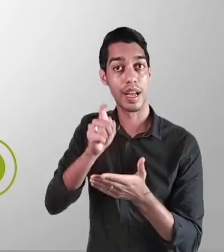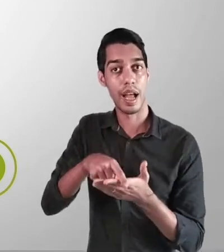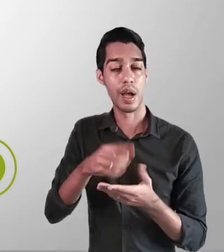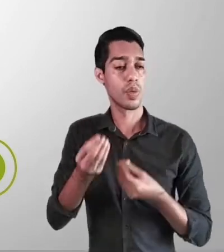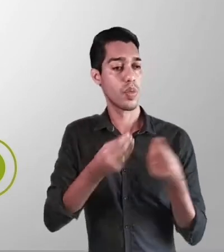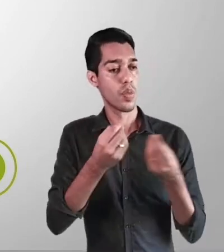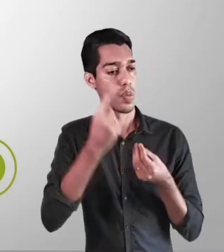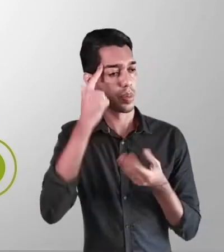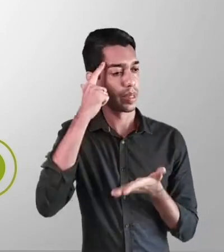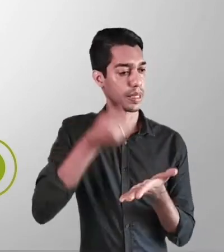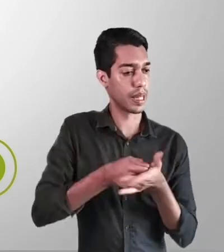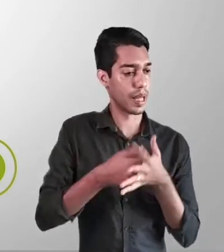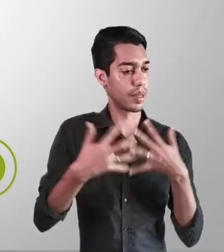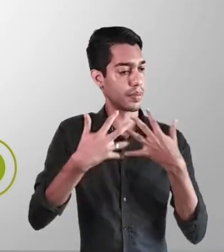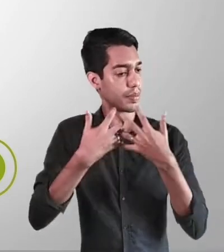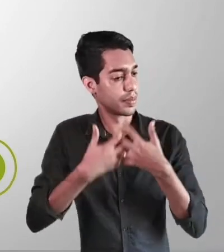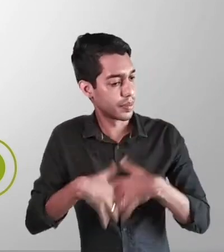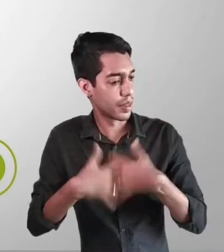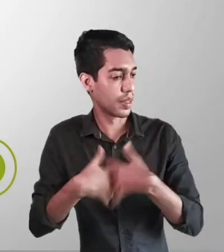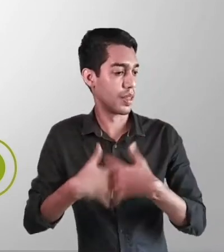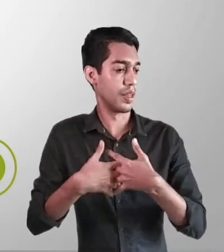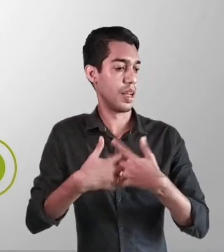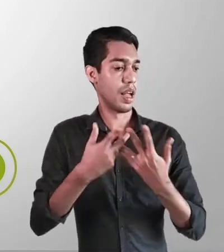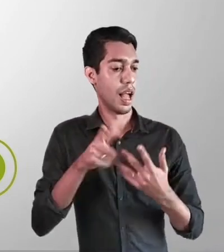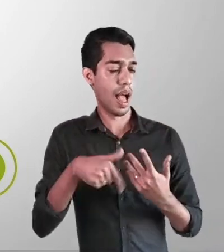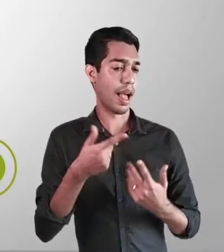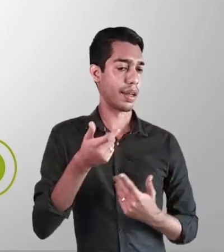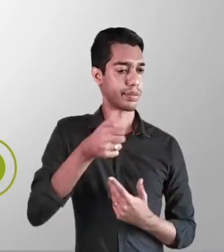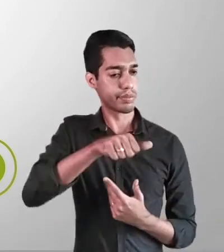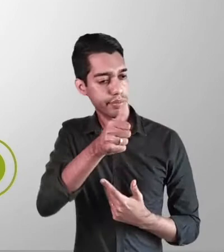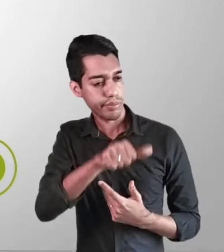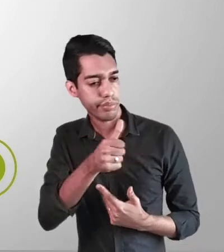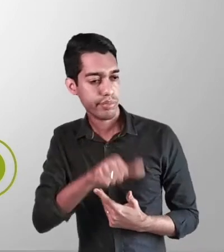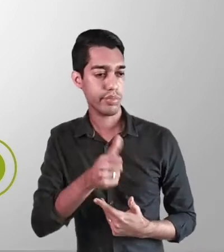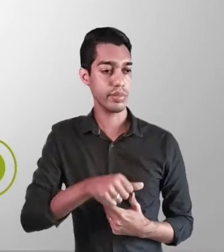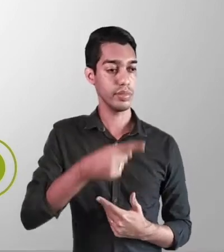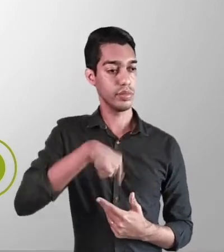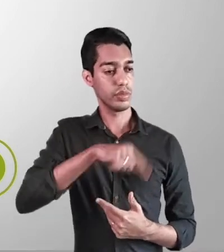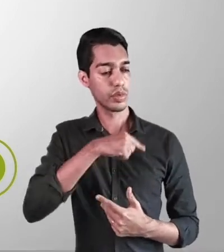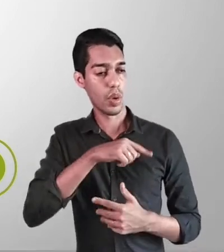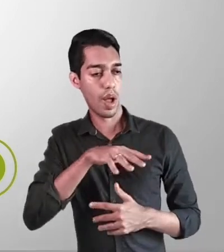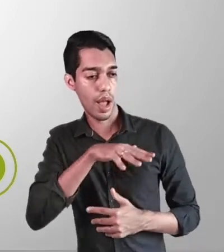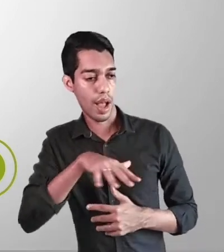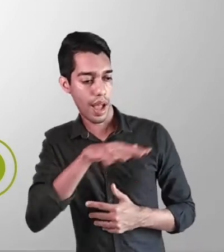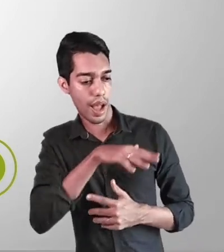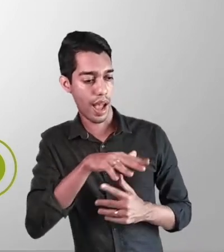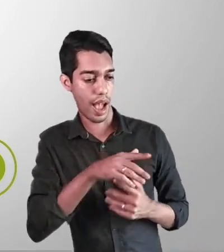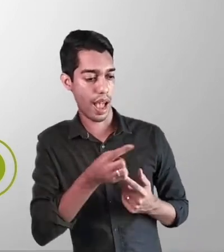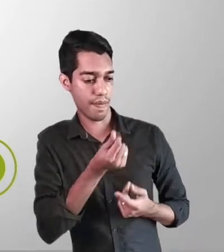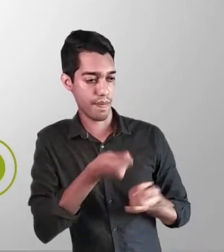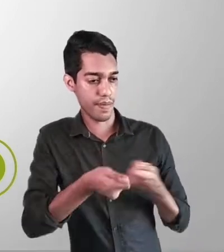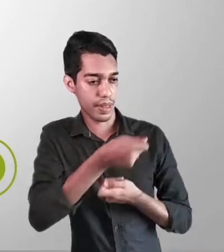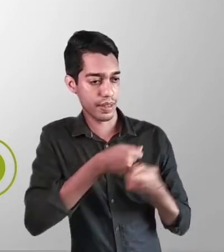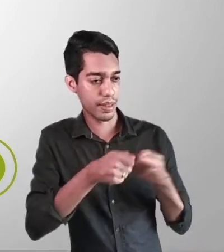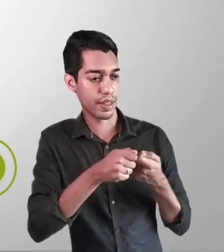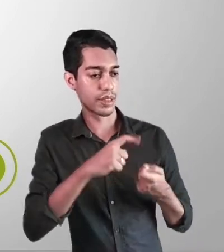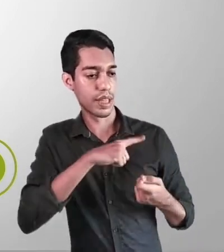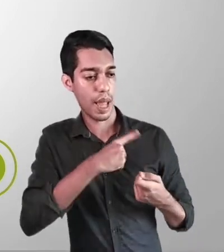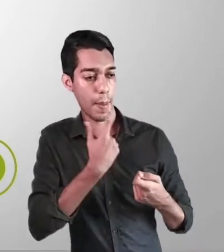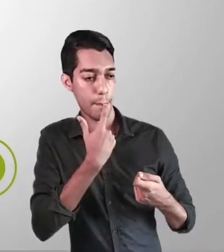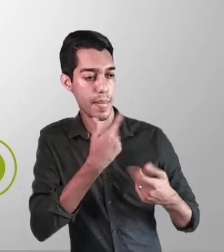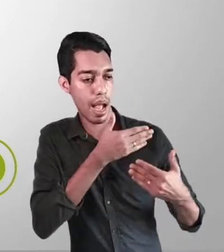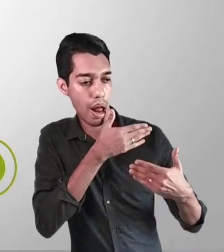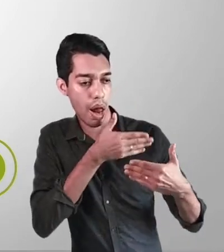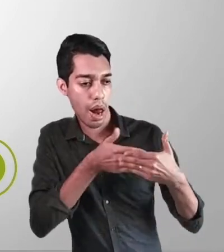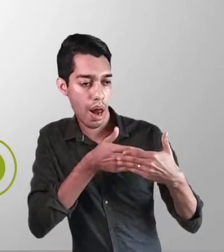a diagnosticar melhor uma série de assuntos que a nossa indústria financeira há tanto se ressente,